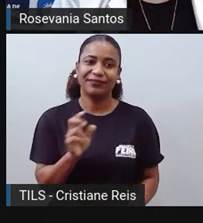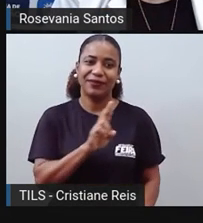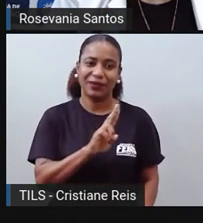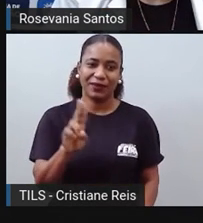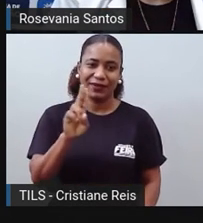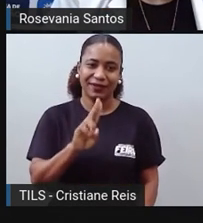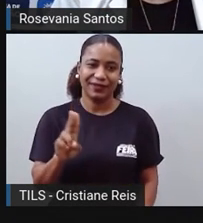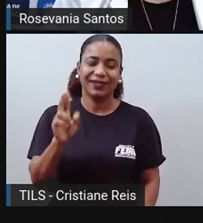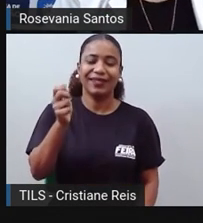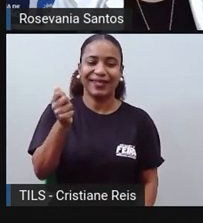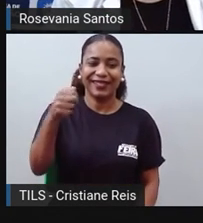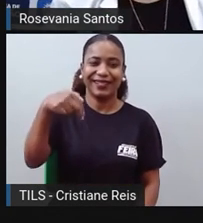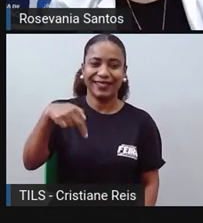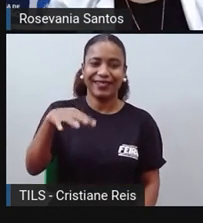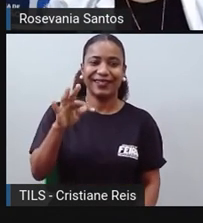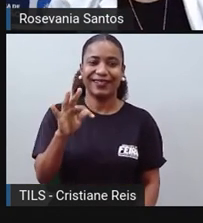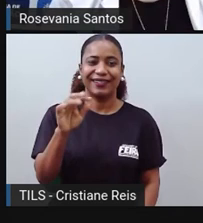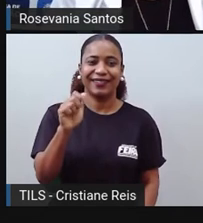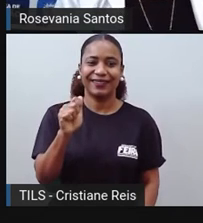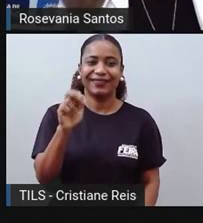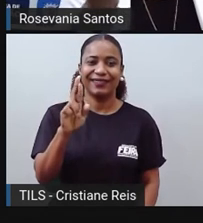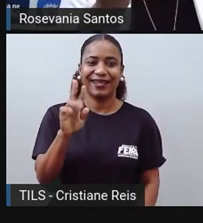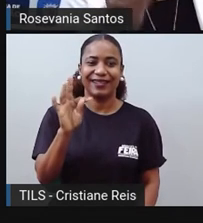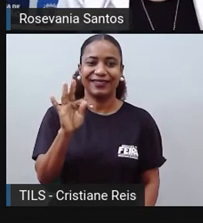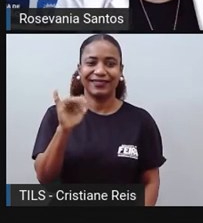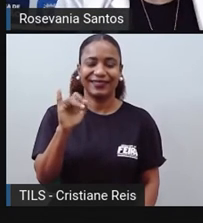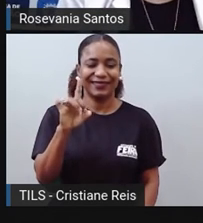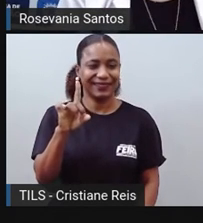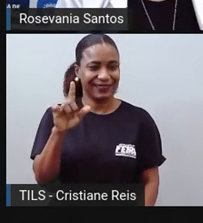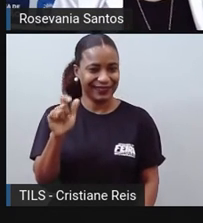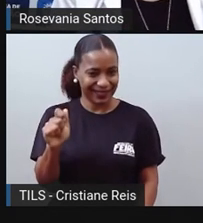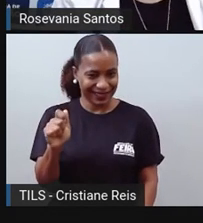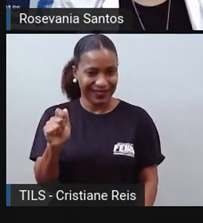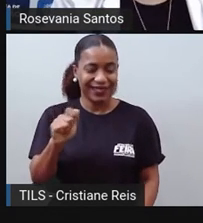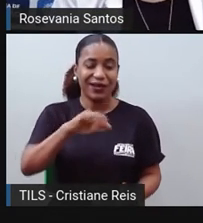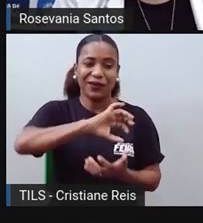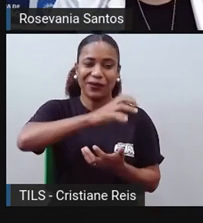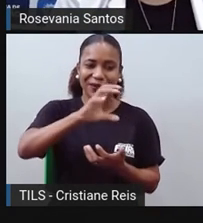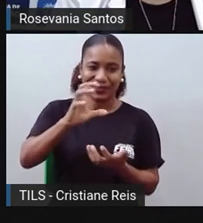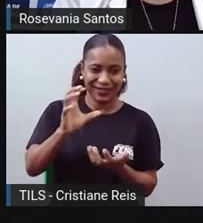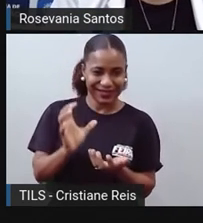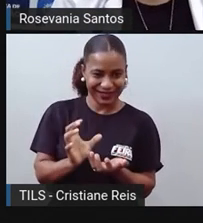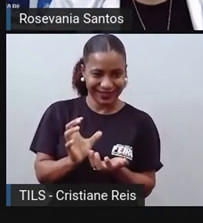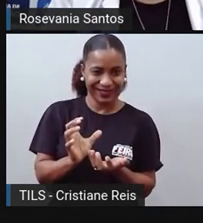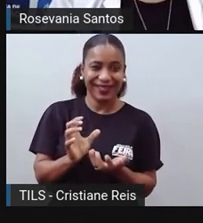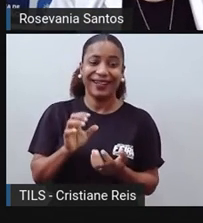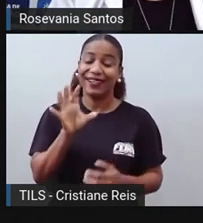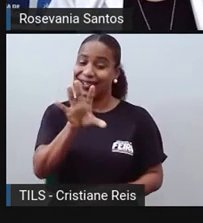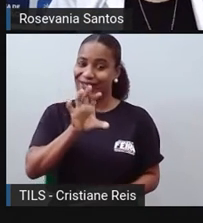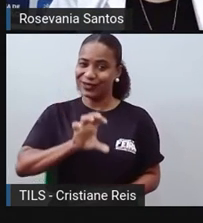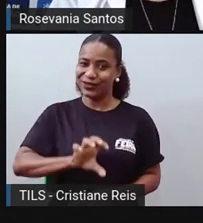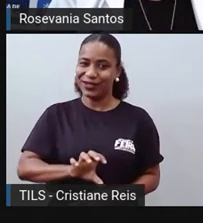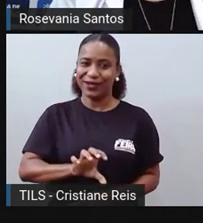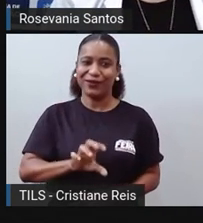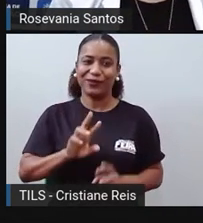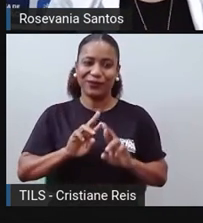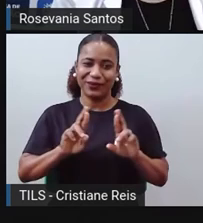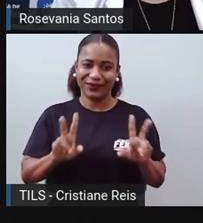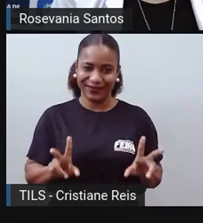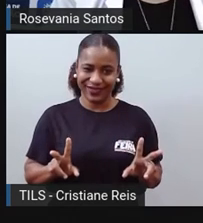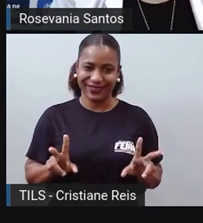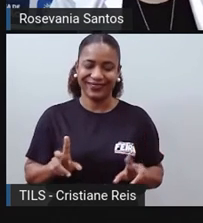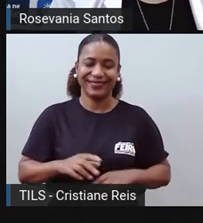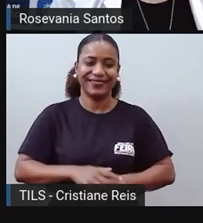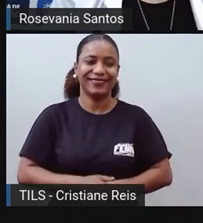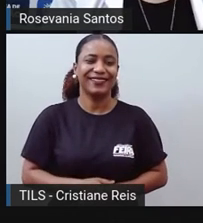de Antártida o continente e Antártica a região. Certo? Tirar essa dúvida? Então, dentro